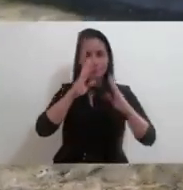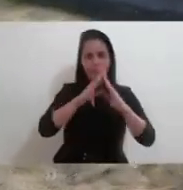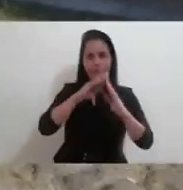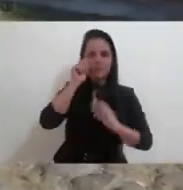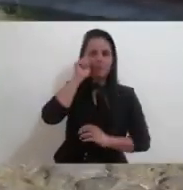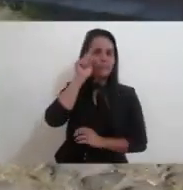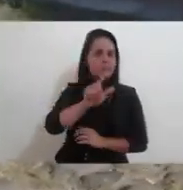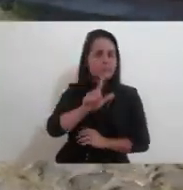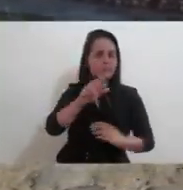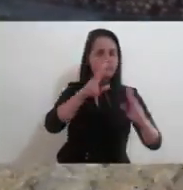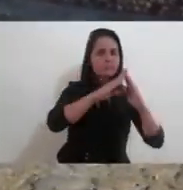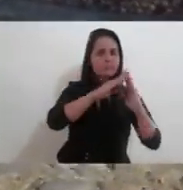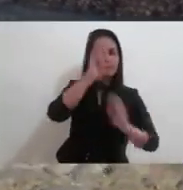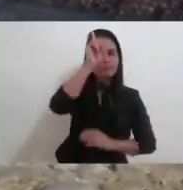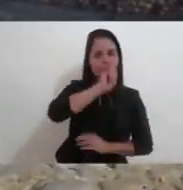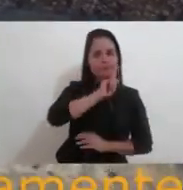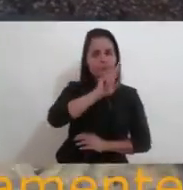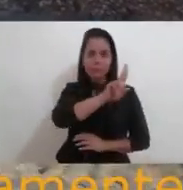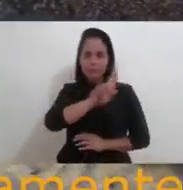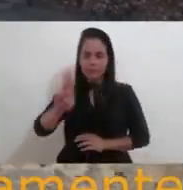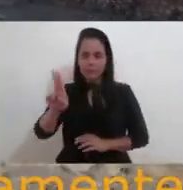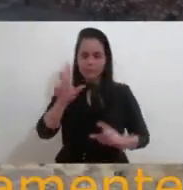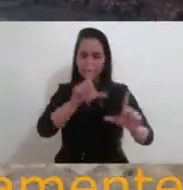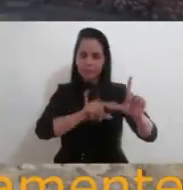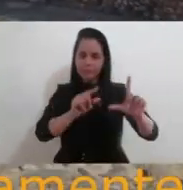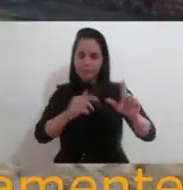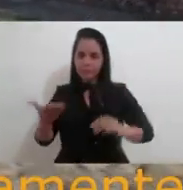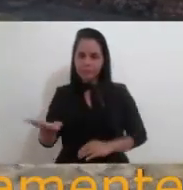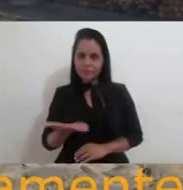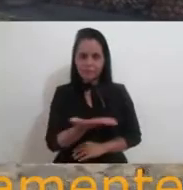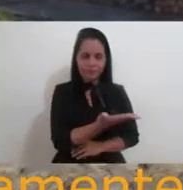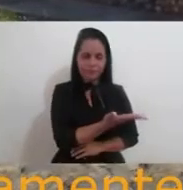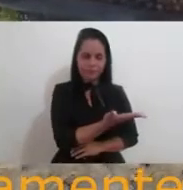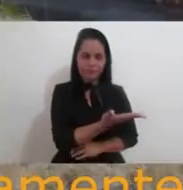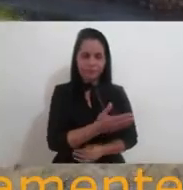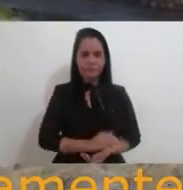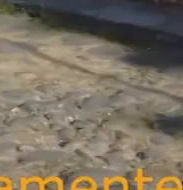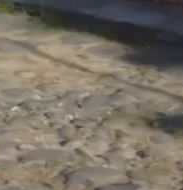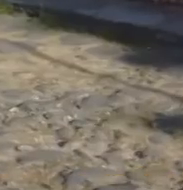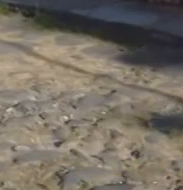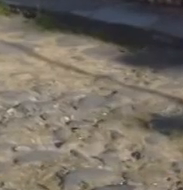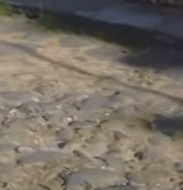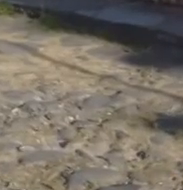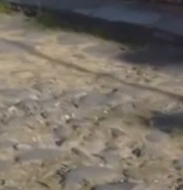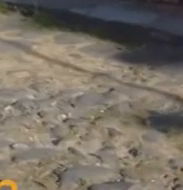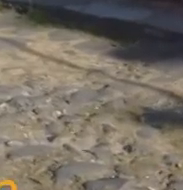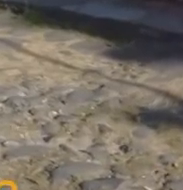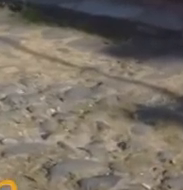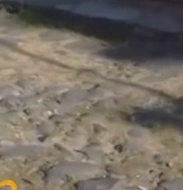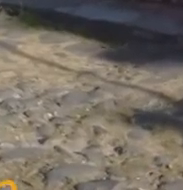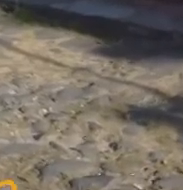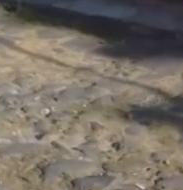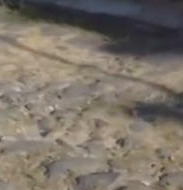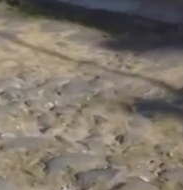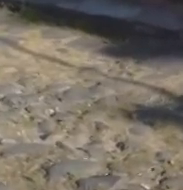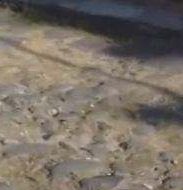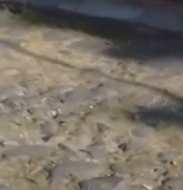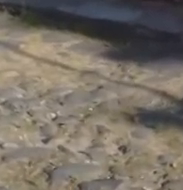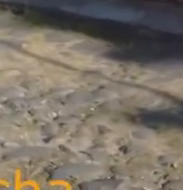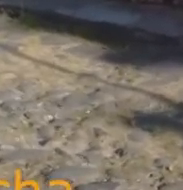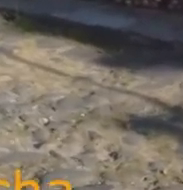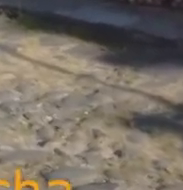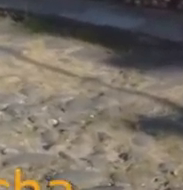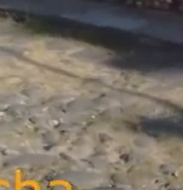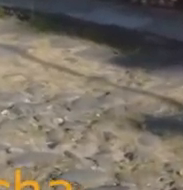rosa, a azul e a amarela. A rosa se chama exatamente Terezinha Belém,